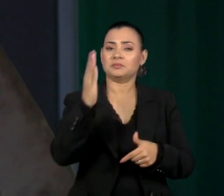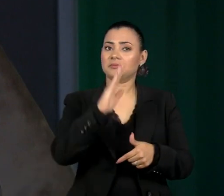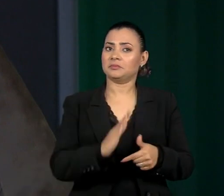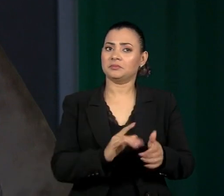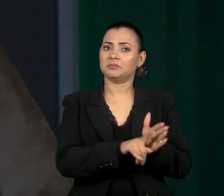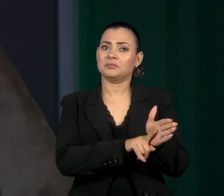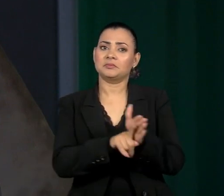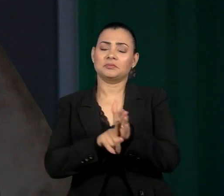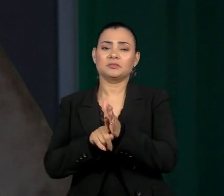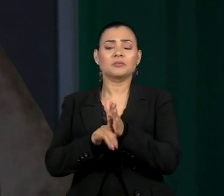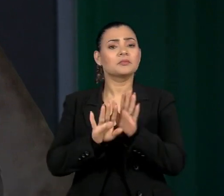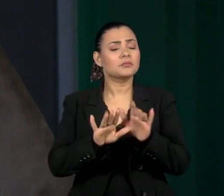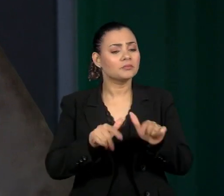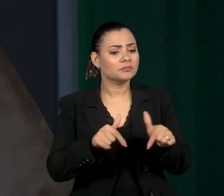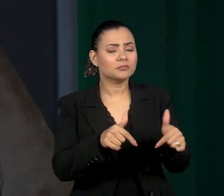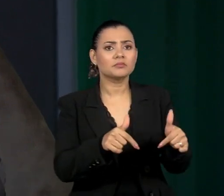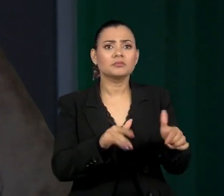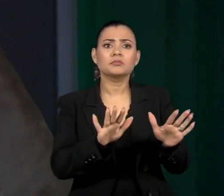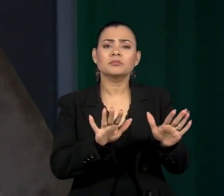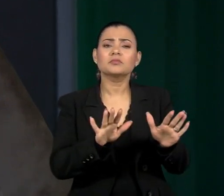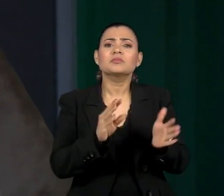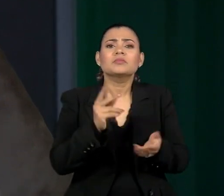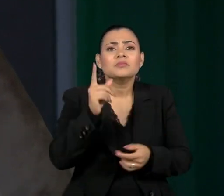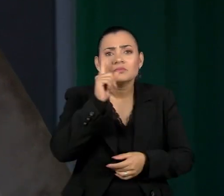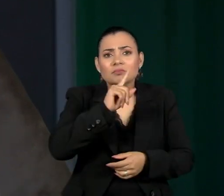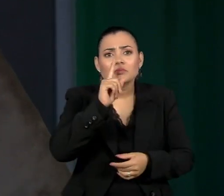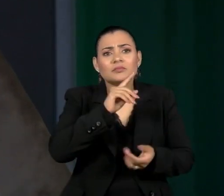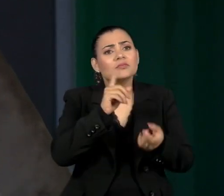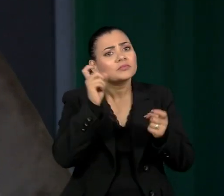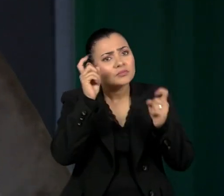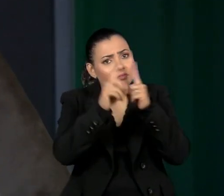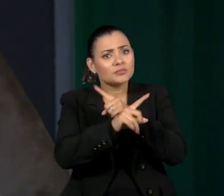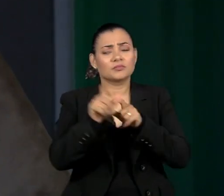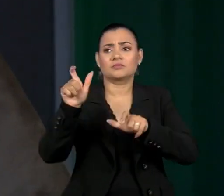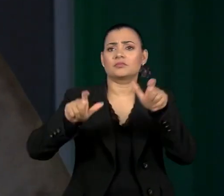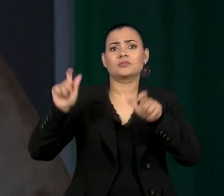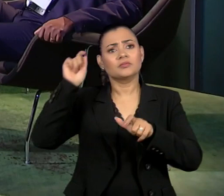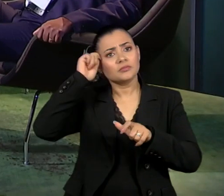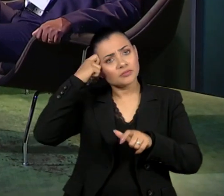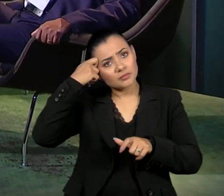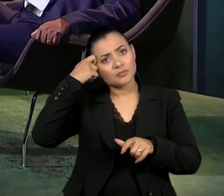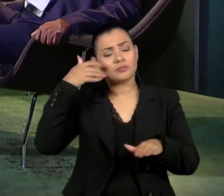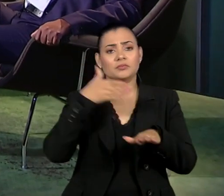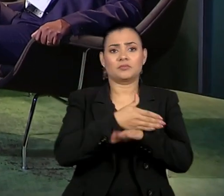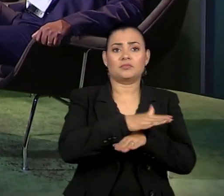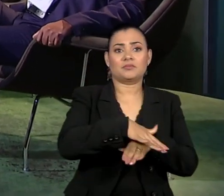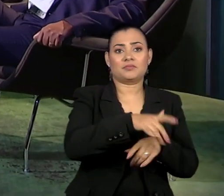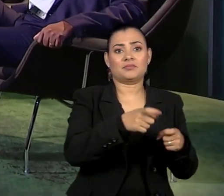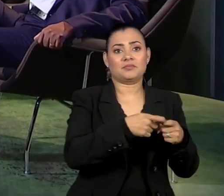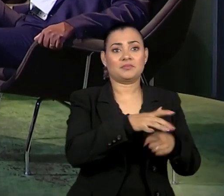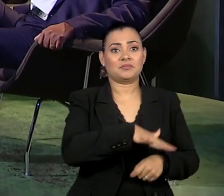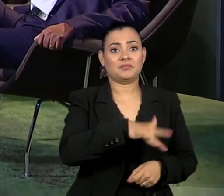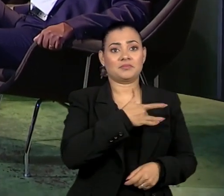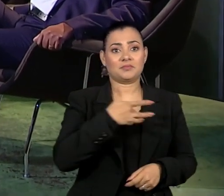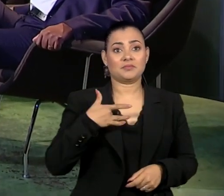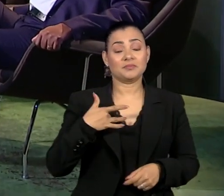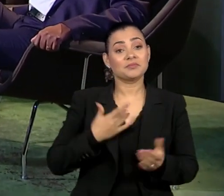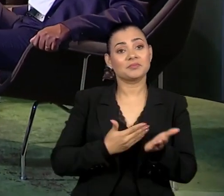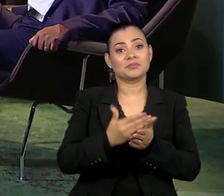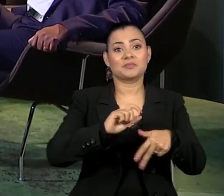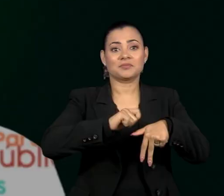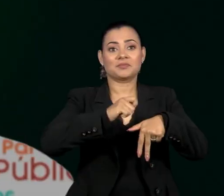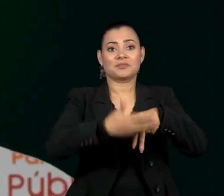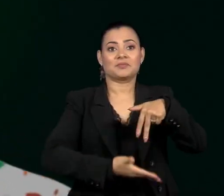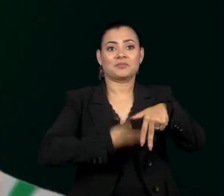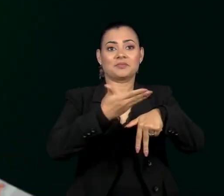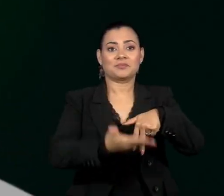se mostrado tão ativo, por que ainda é difícil encontrar negros na saúde? Começa agora mais um programa Negros em